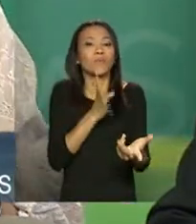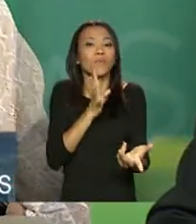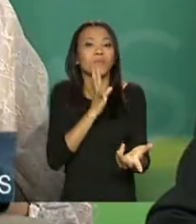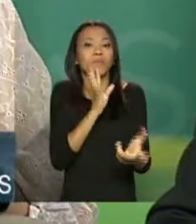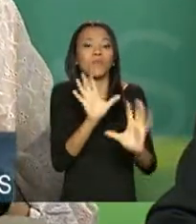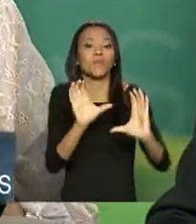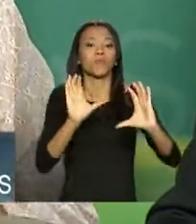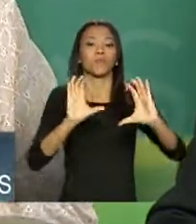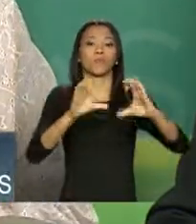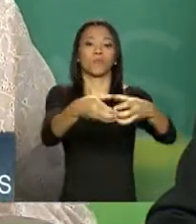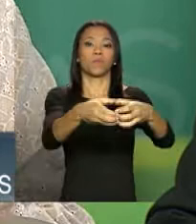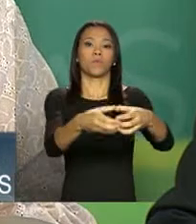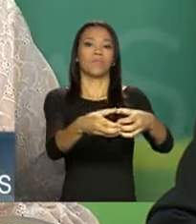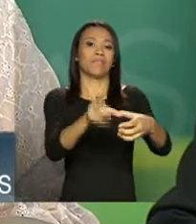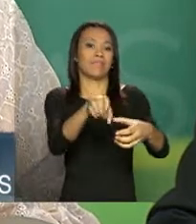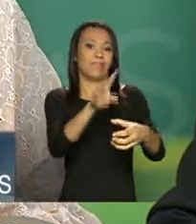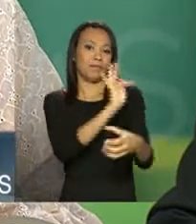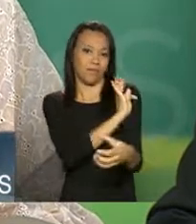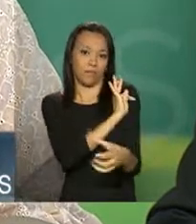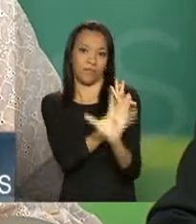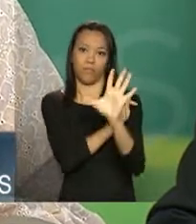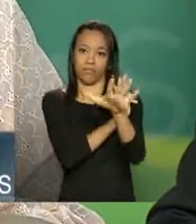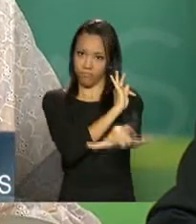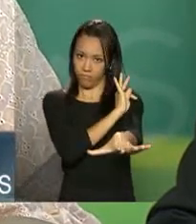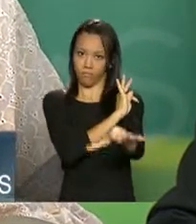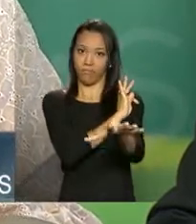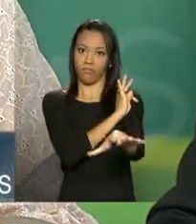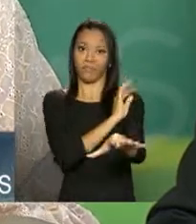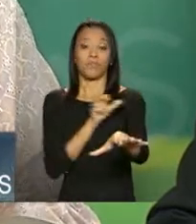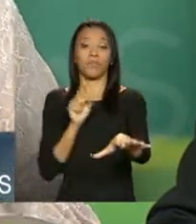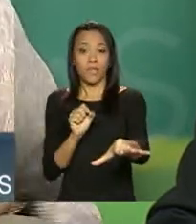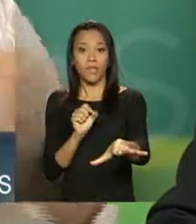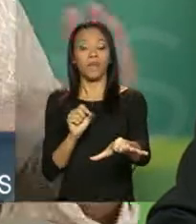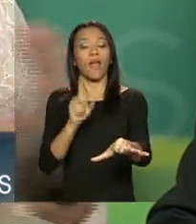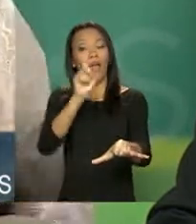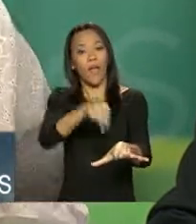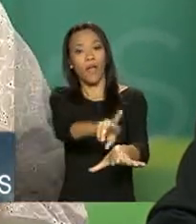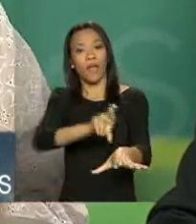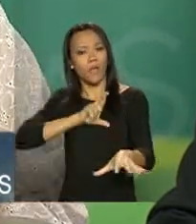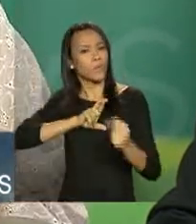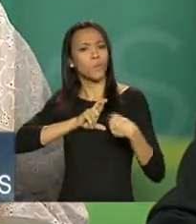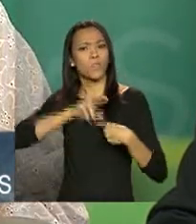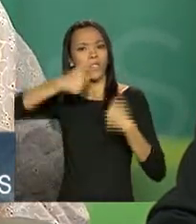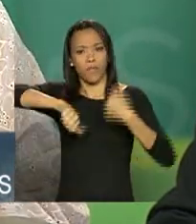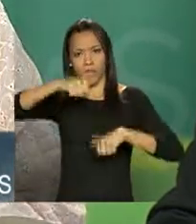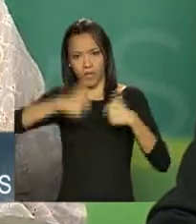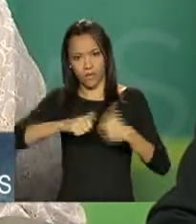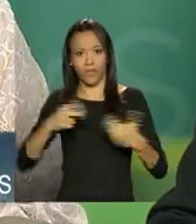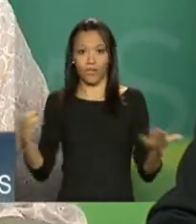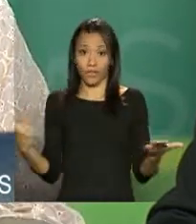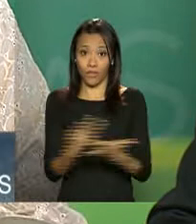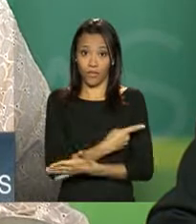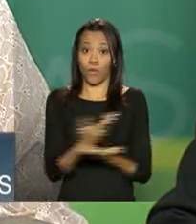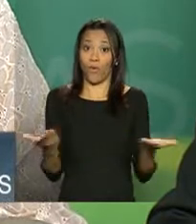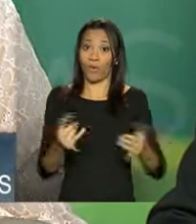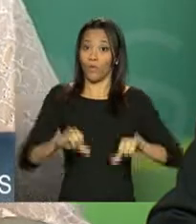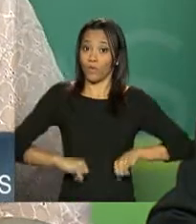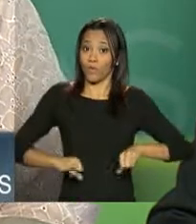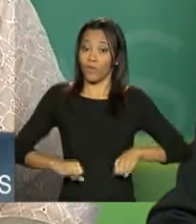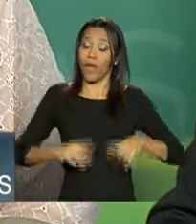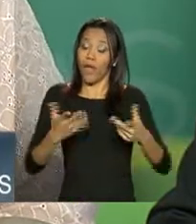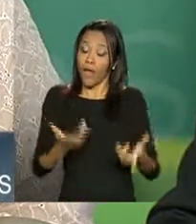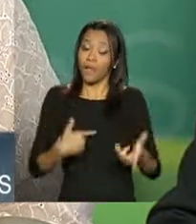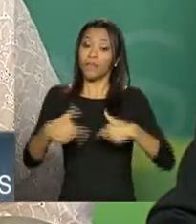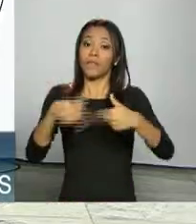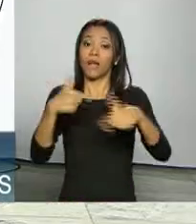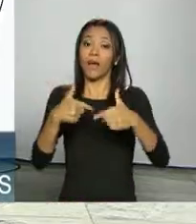grandes funcionários e os grandes resultados de avaliação do que nós estamos vivendo hoje então uma coisa você operar no curto prazo